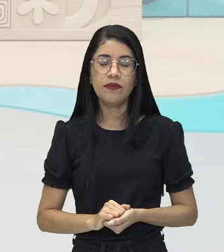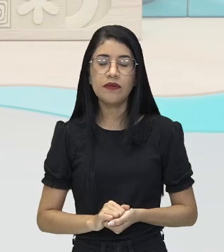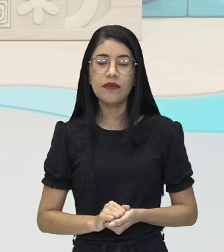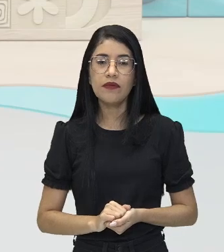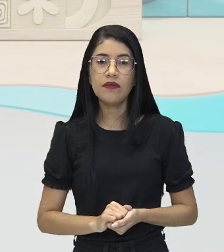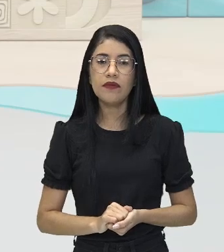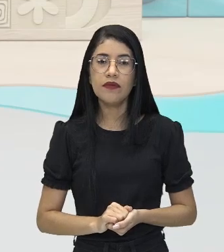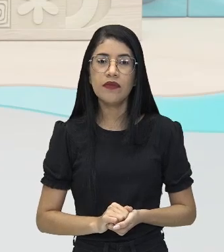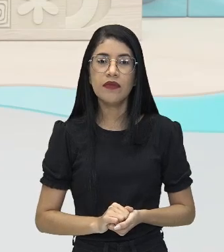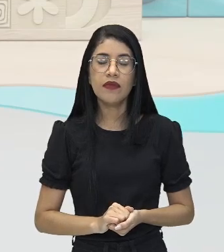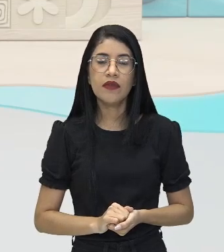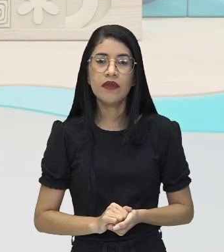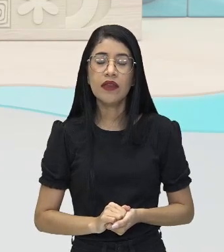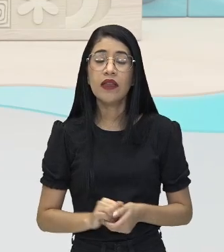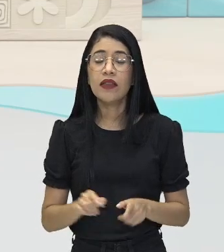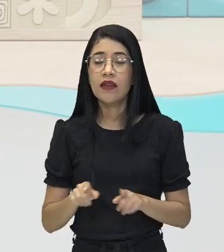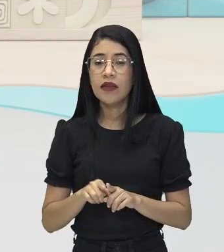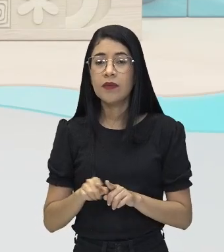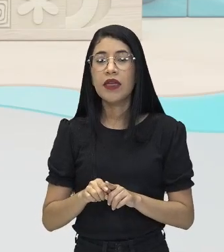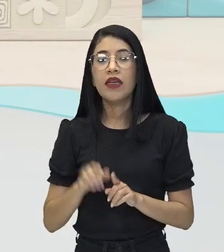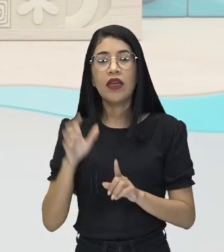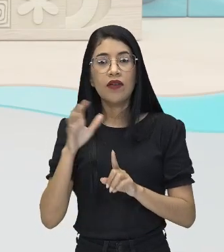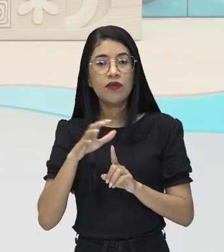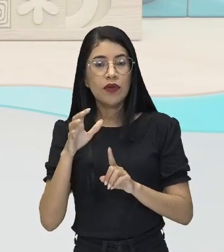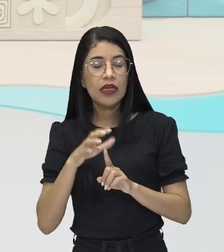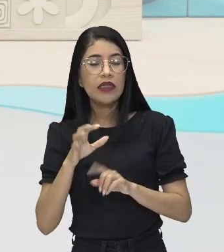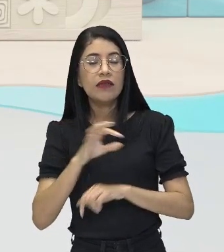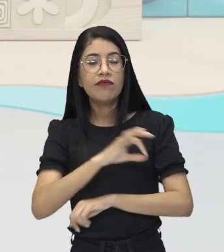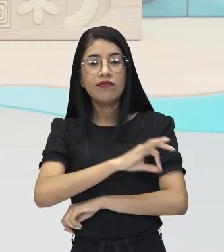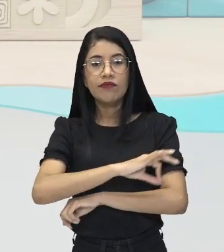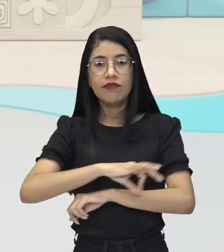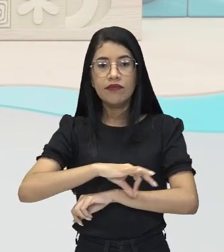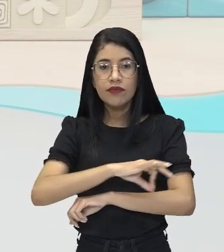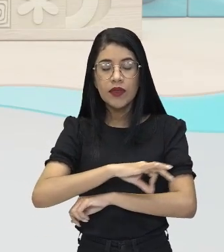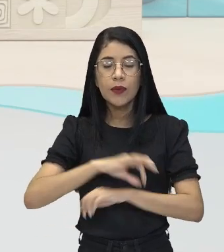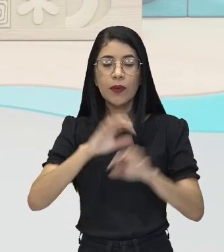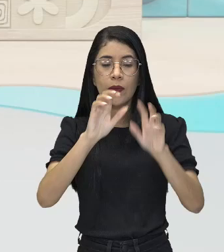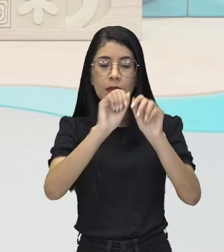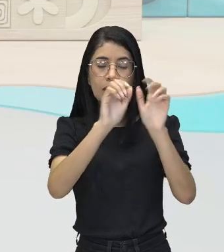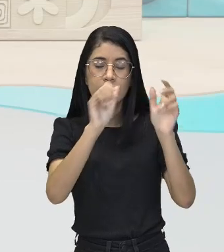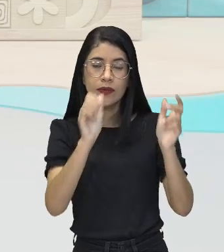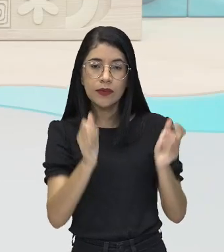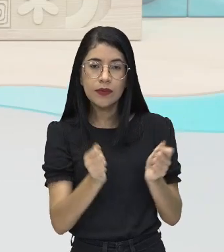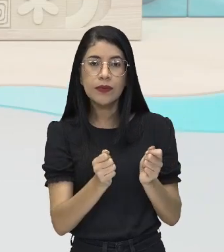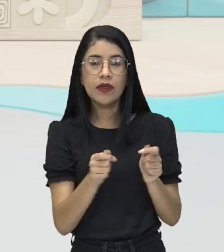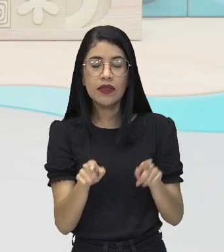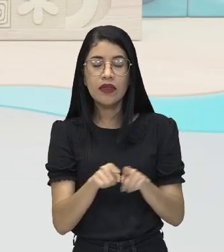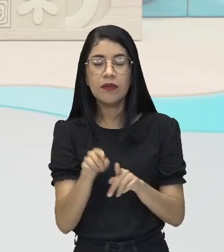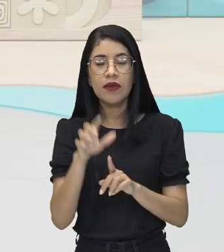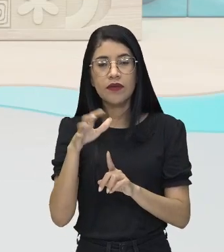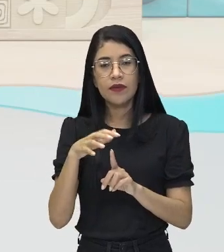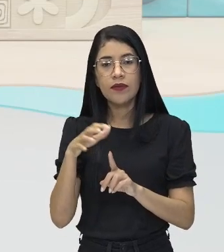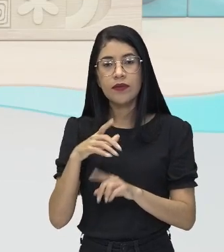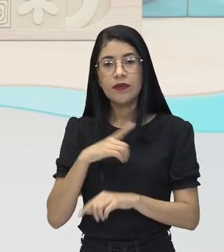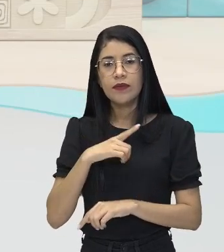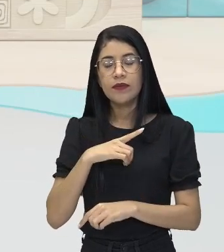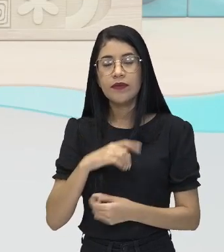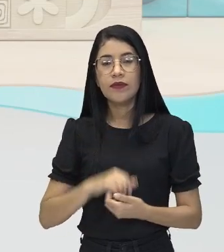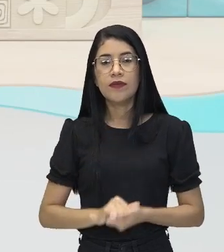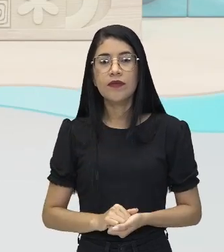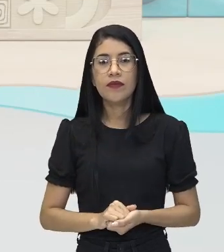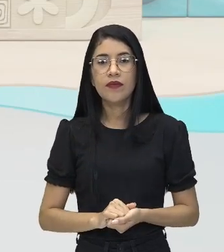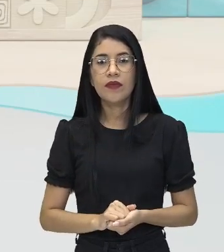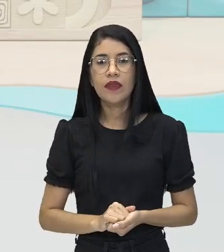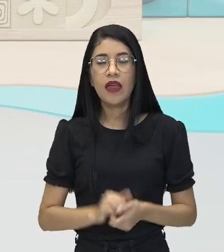vão buscar essa influência na arquitetura, né? Na escultura também, como vocês estão vendo aí. As esculturas já têm